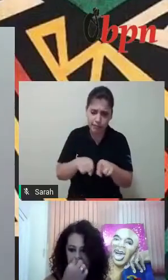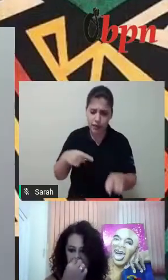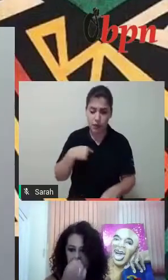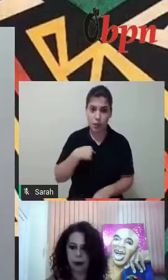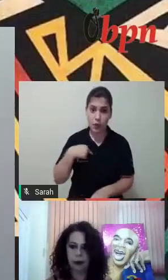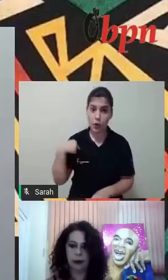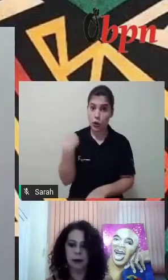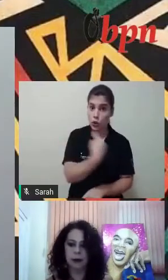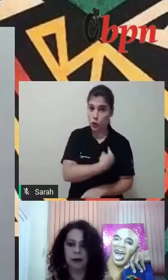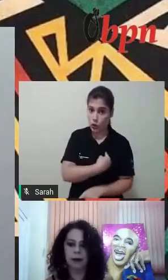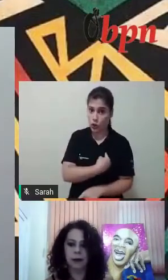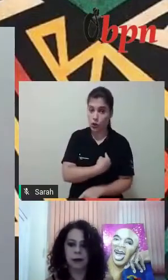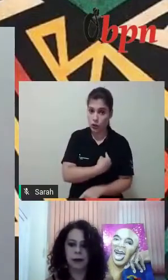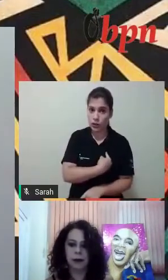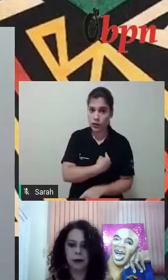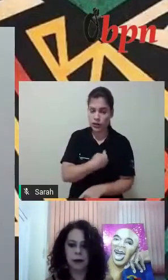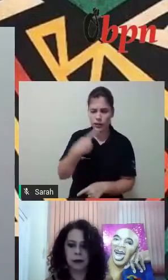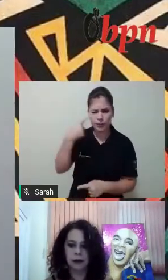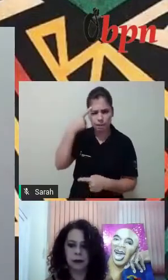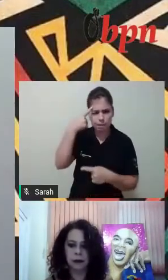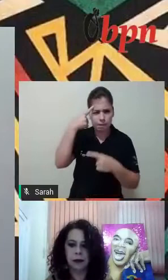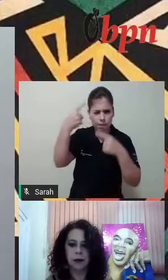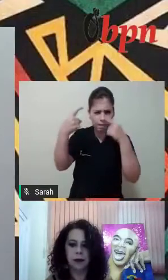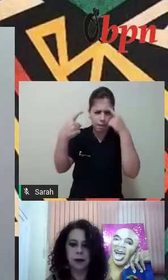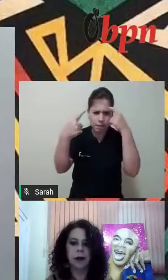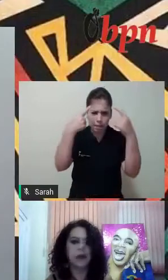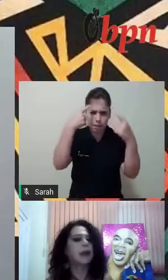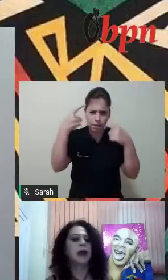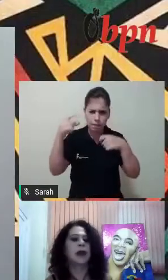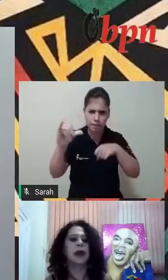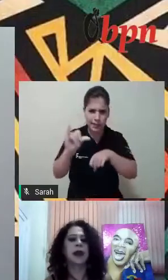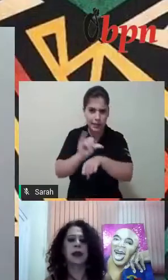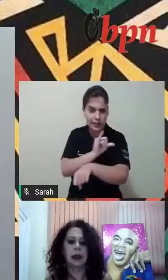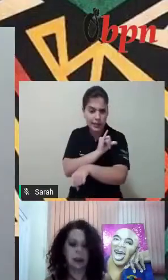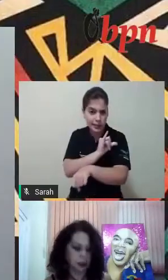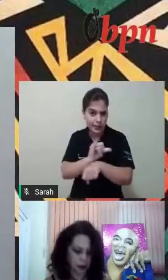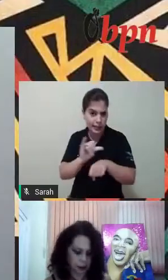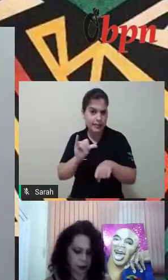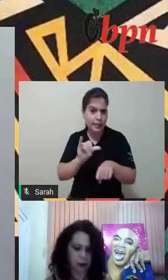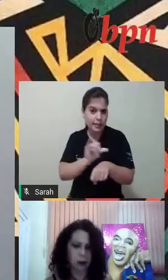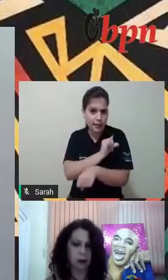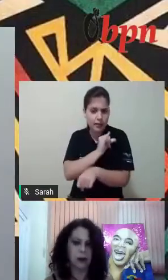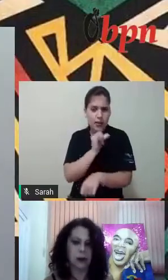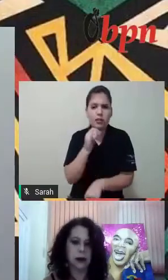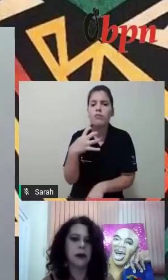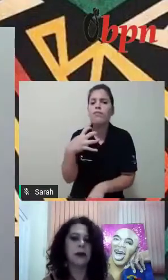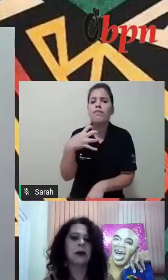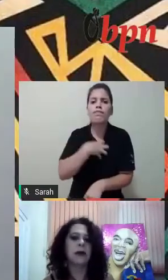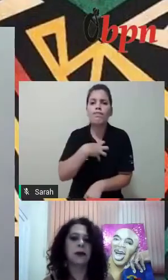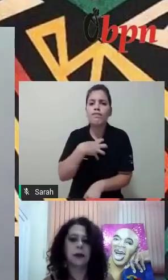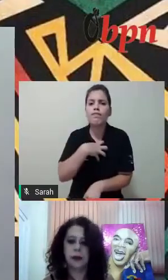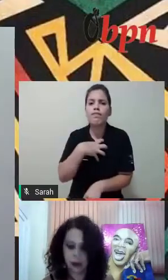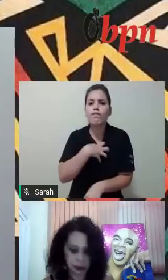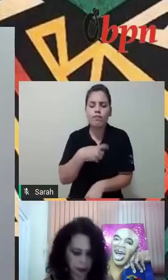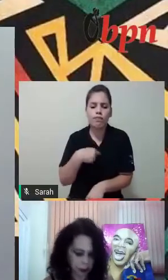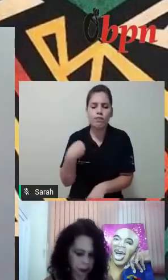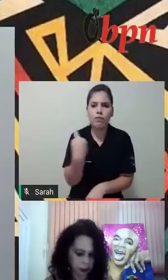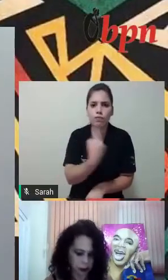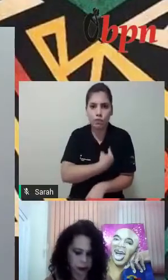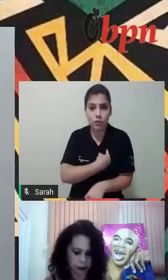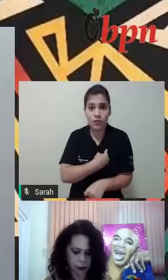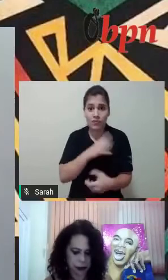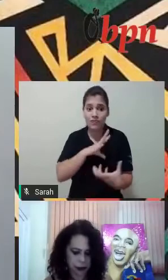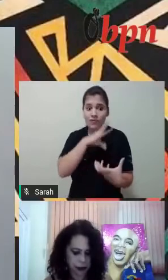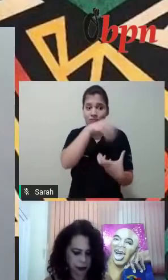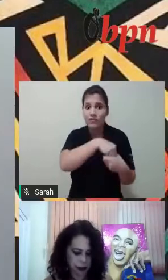engenhosidade de lidar numa cultura que está pronta para machucar e para ferir